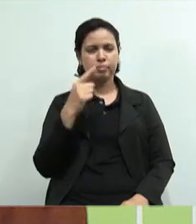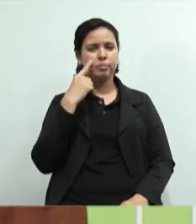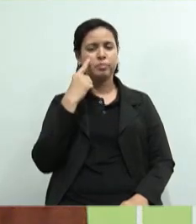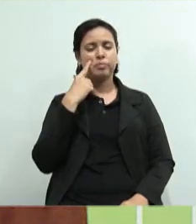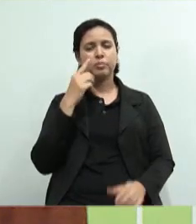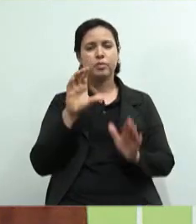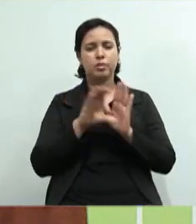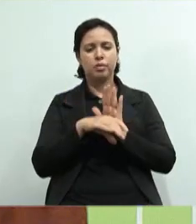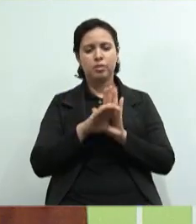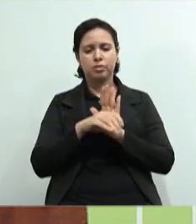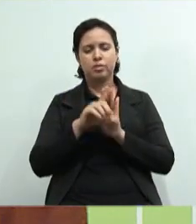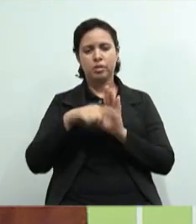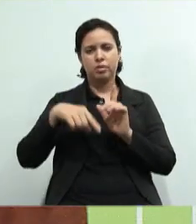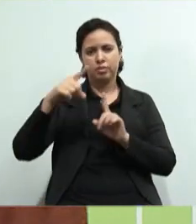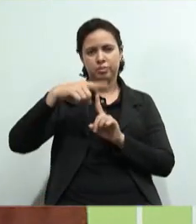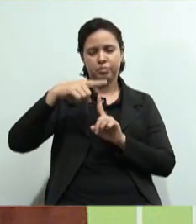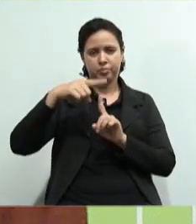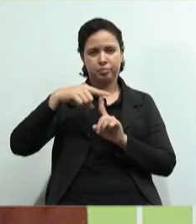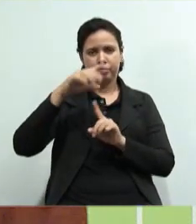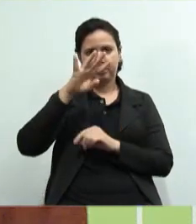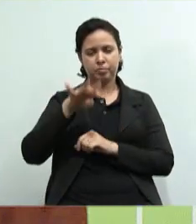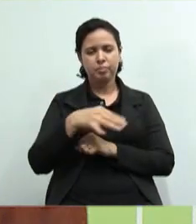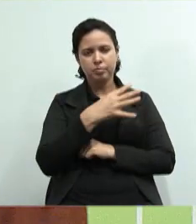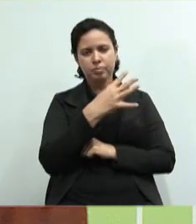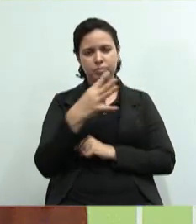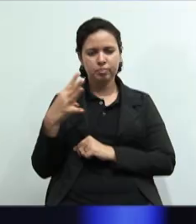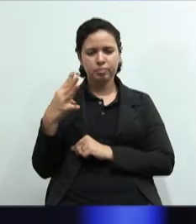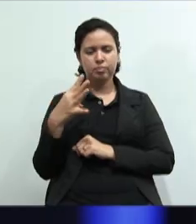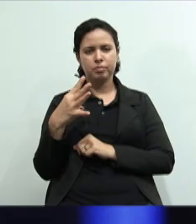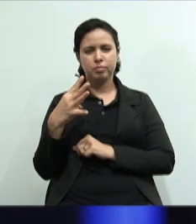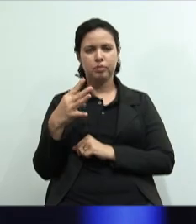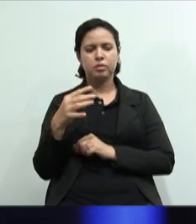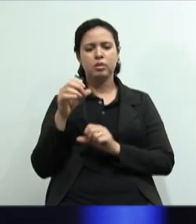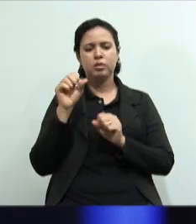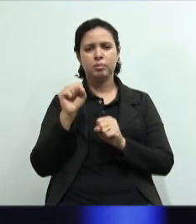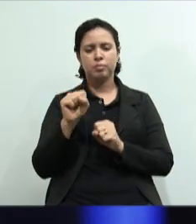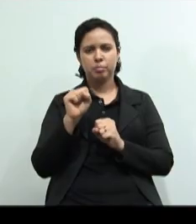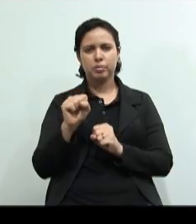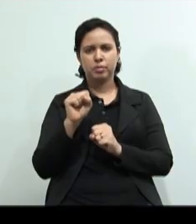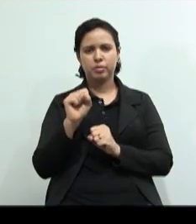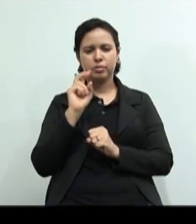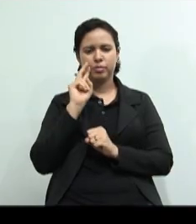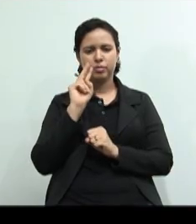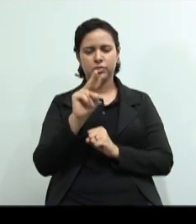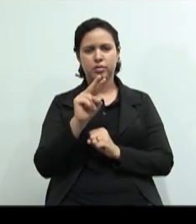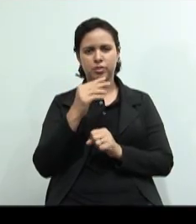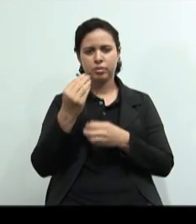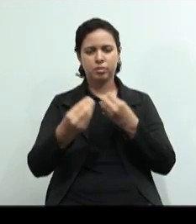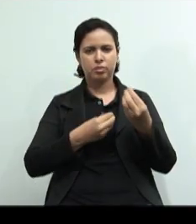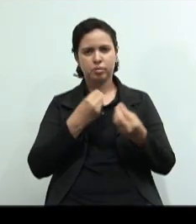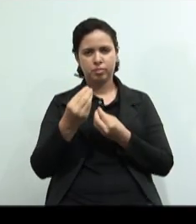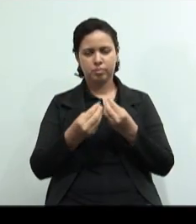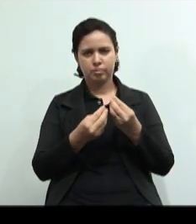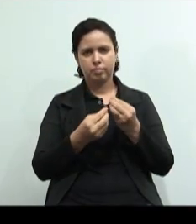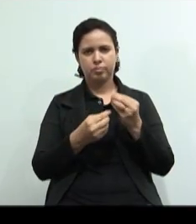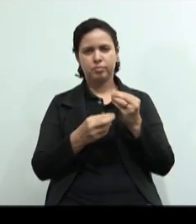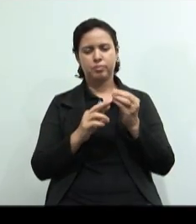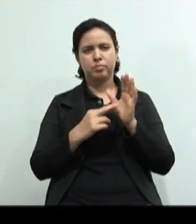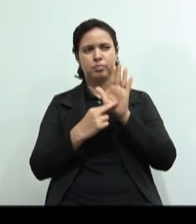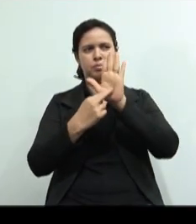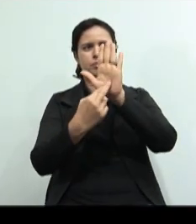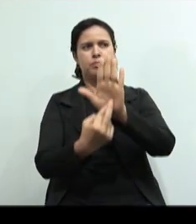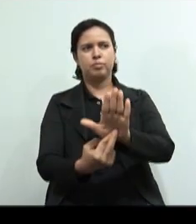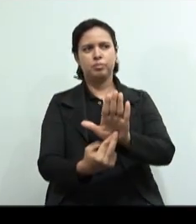um tipo de diagrama, pode ser entendido como